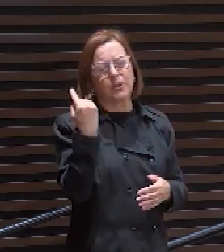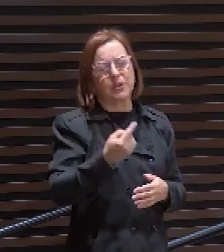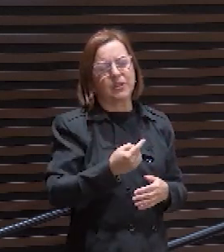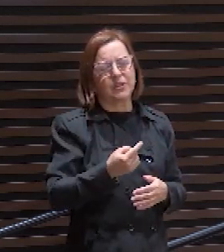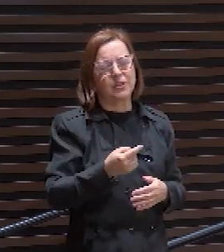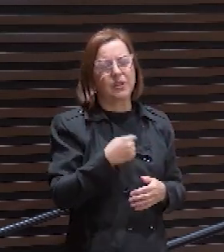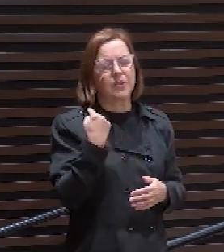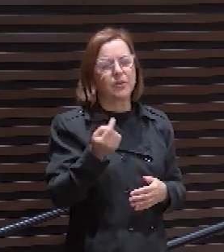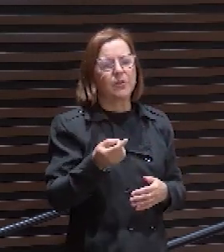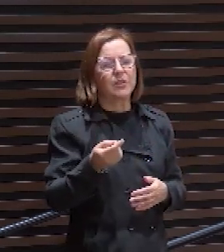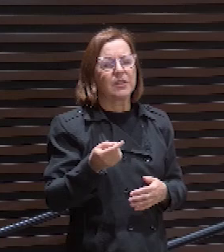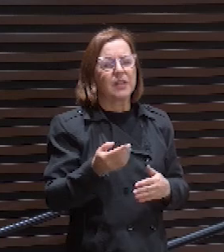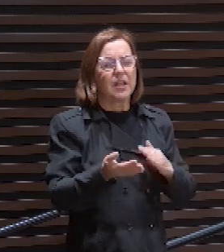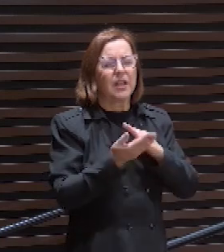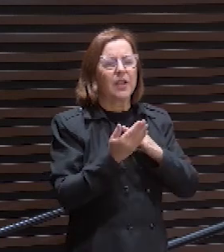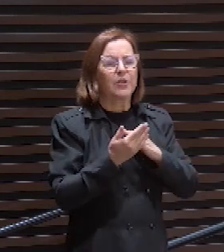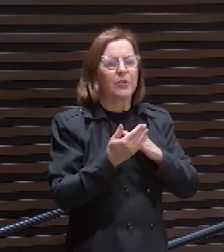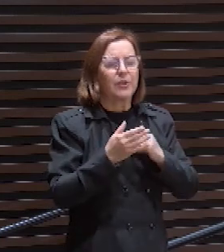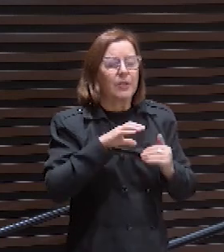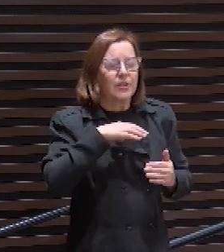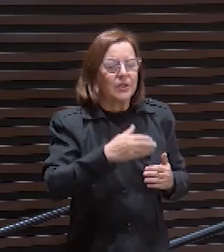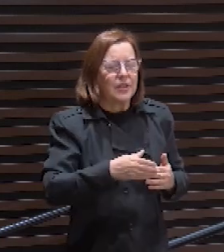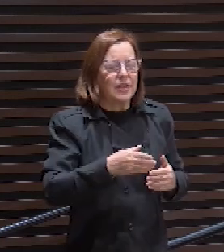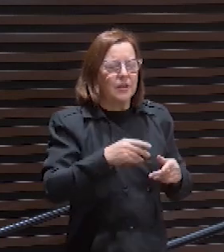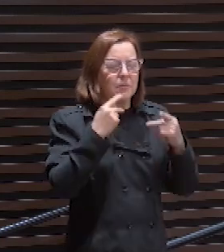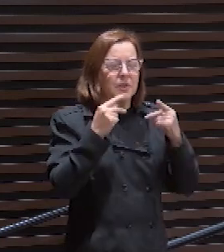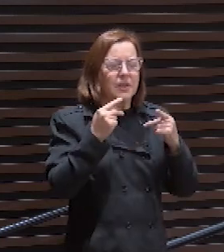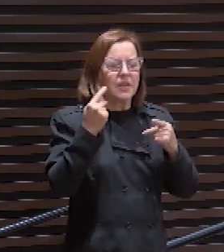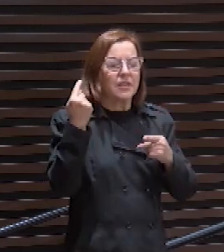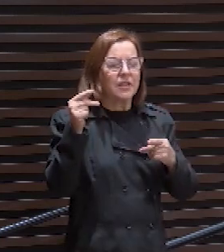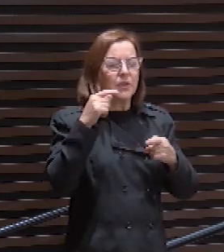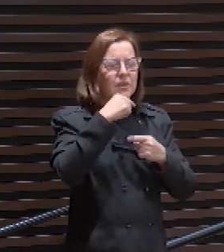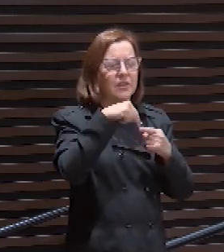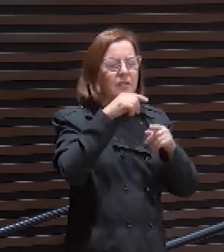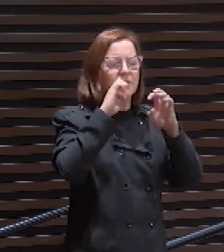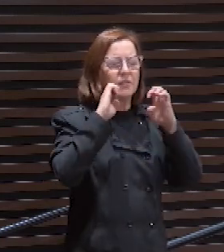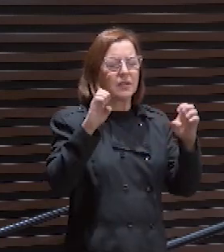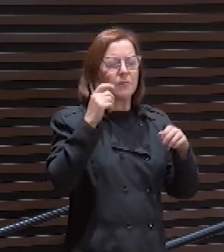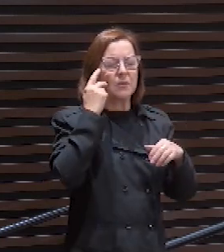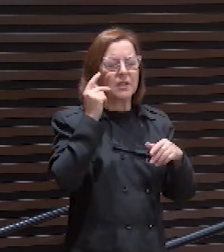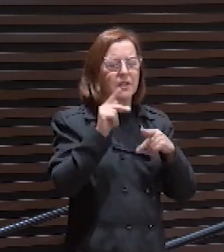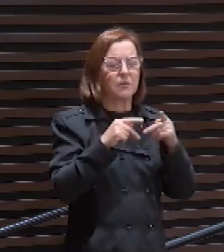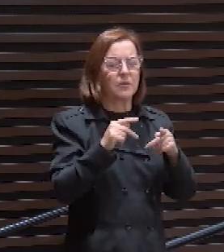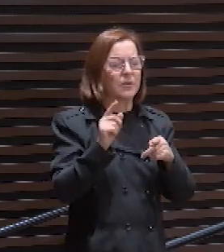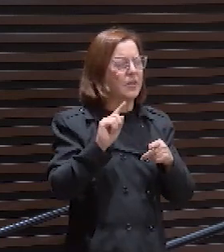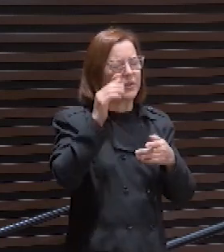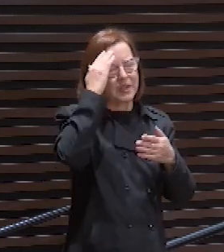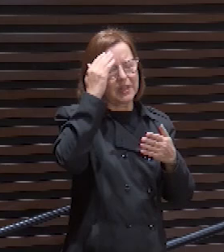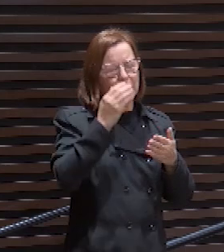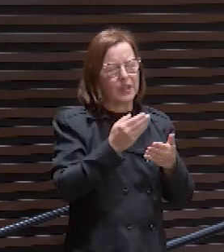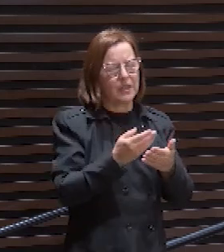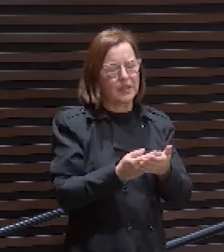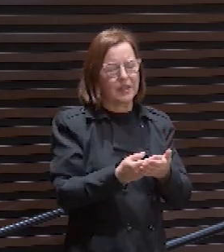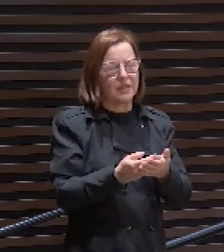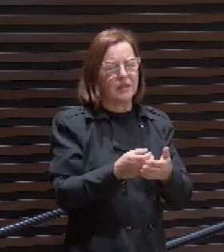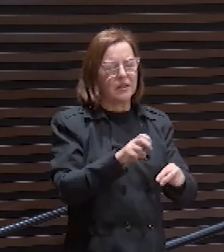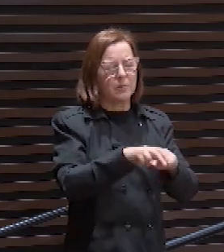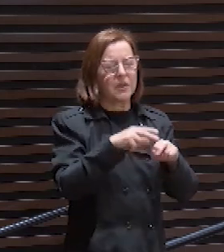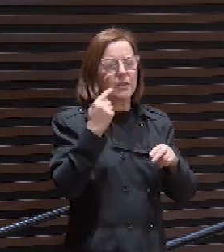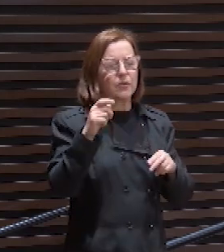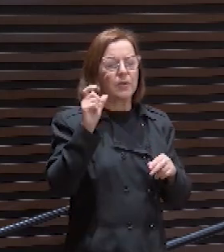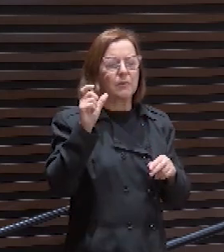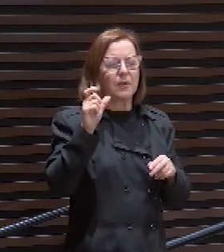encoraje a pregarmos o teu santo evangelho, para que aqueles que não creem pela tua palavra, eles possam crer no Senhor e